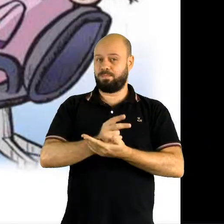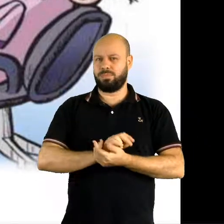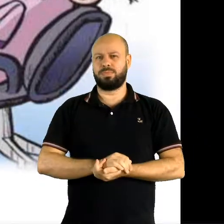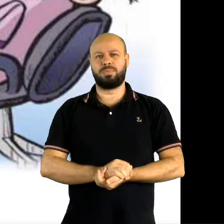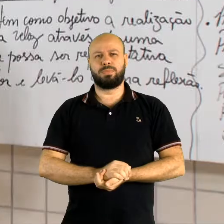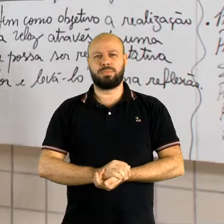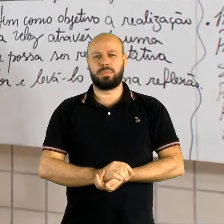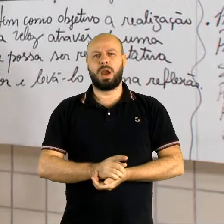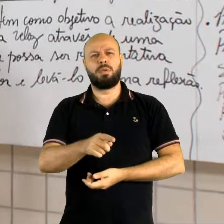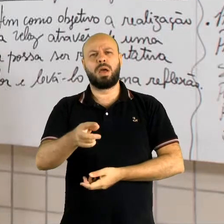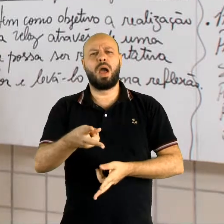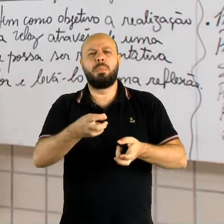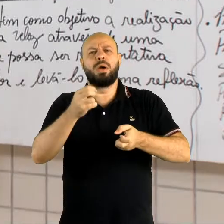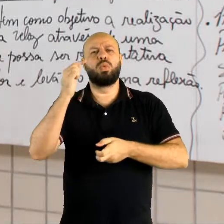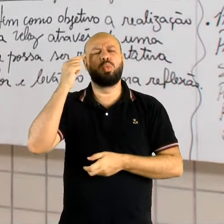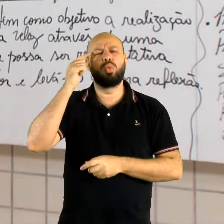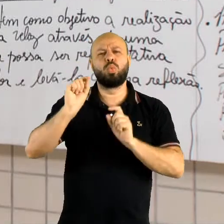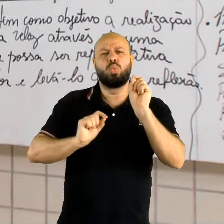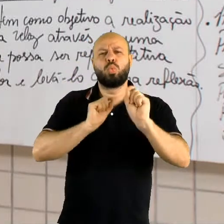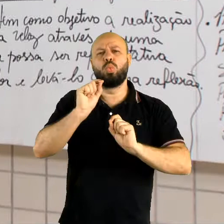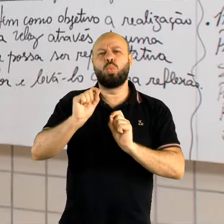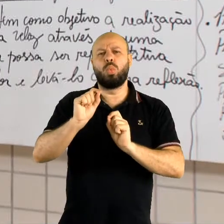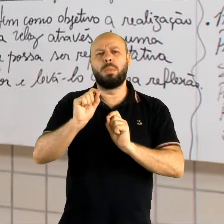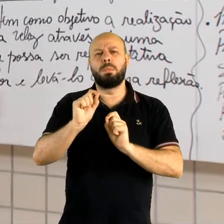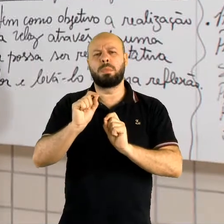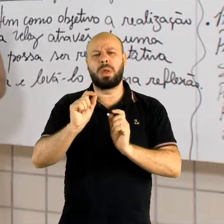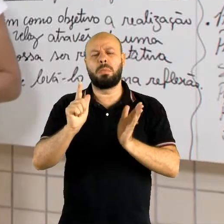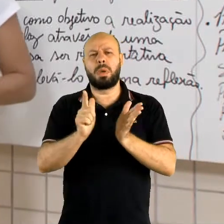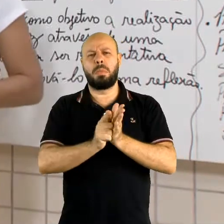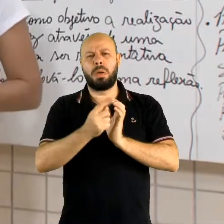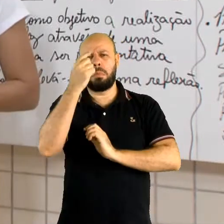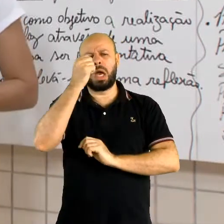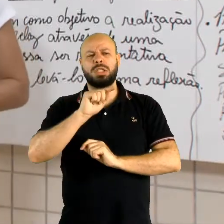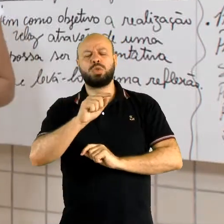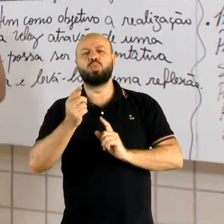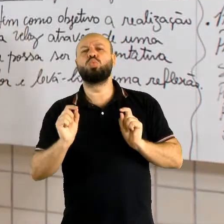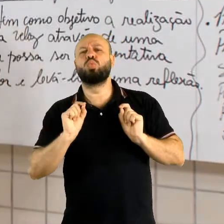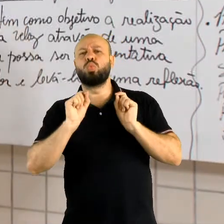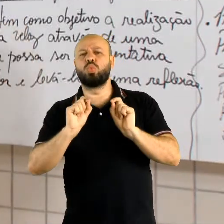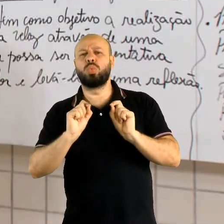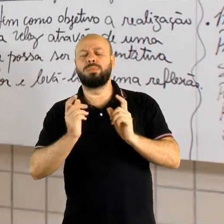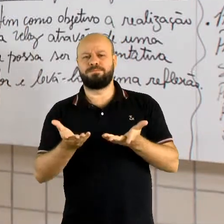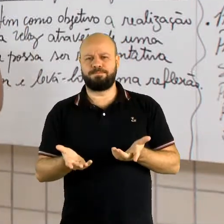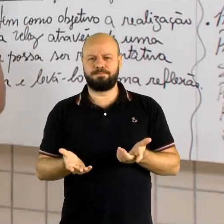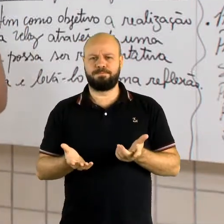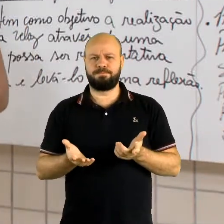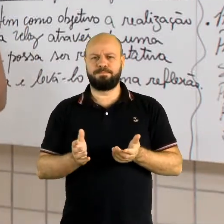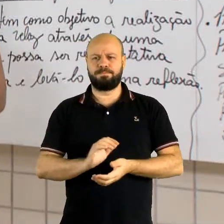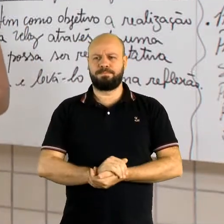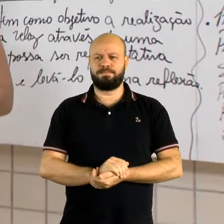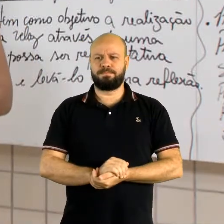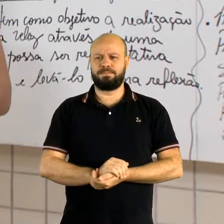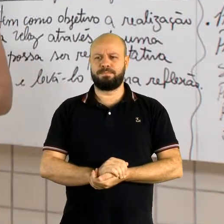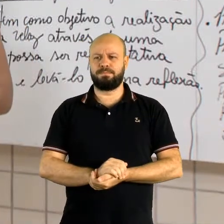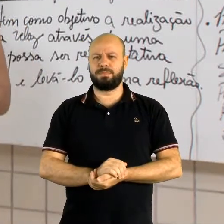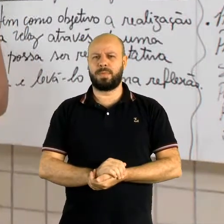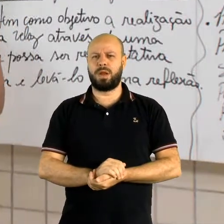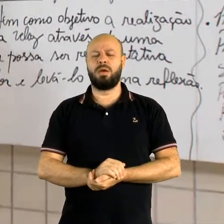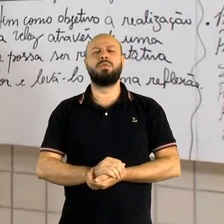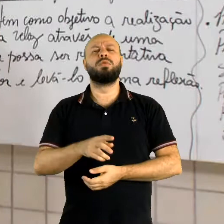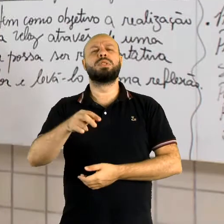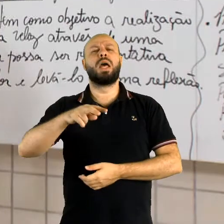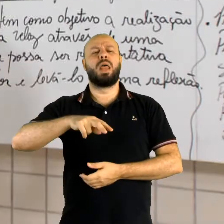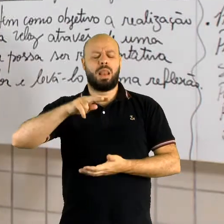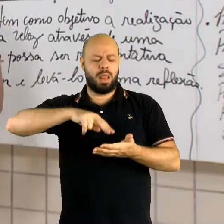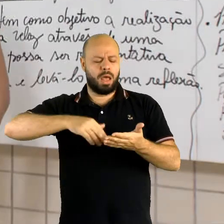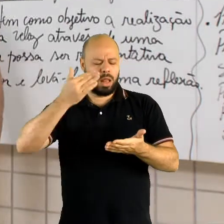O que vocês perceberam deste cartão aqui, desse cartoon? Qual é a leitura que vocês fazem dele?